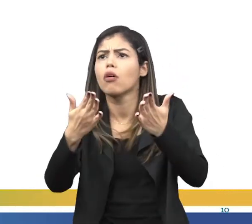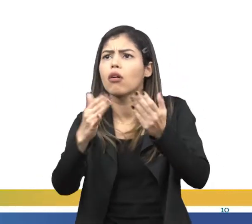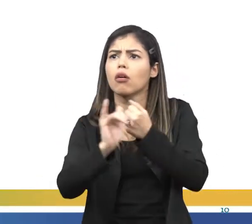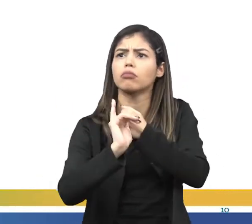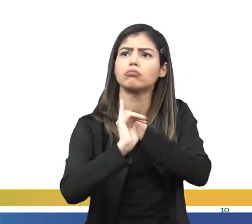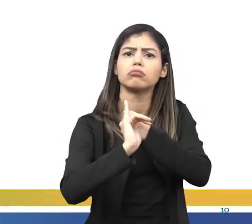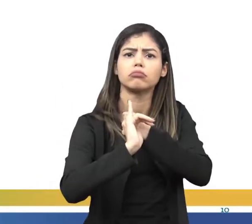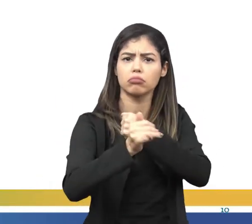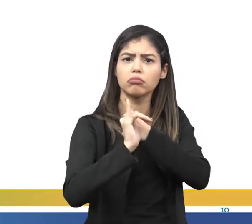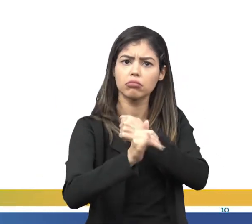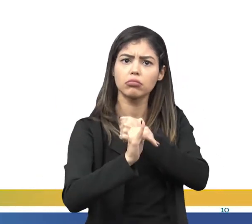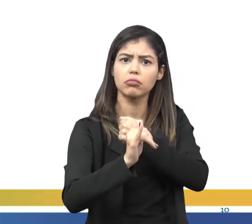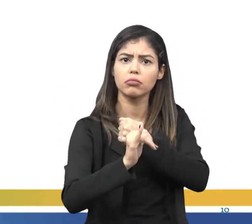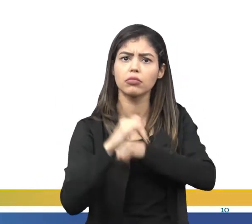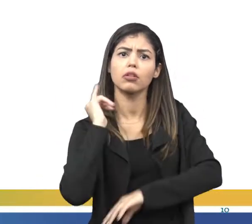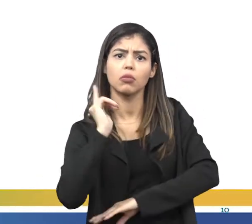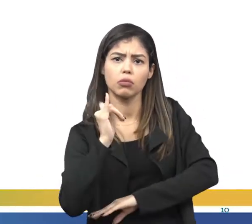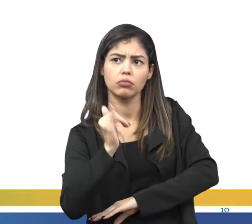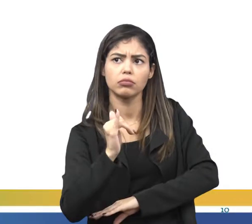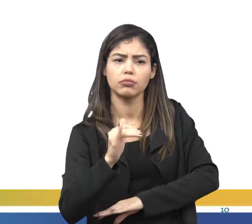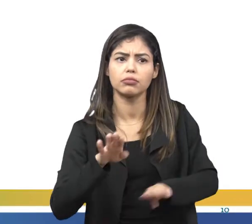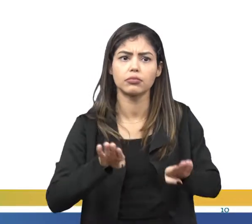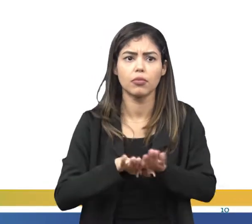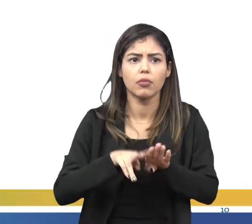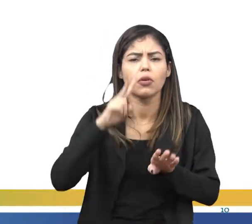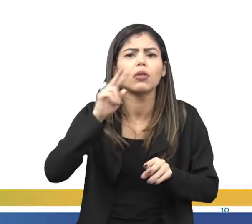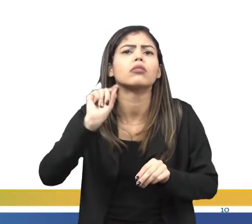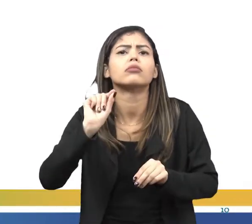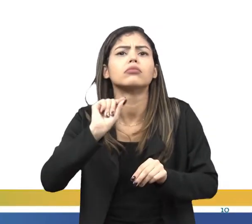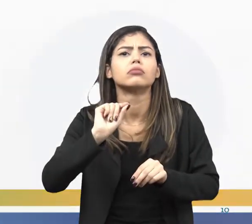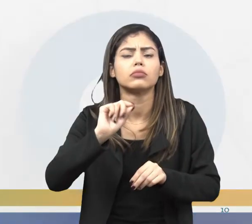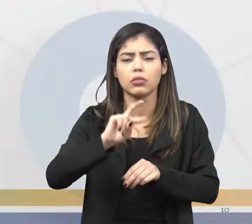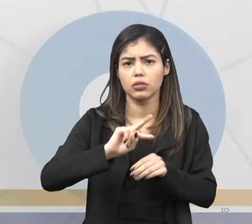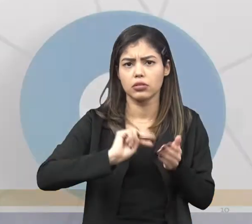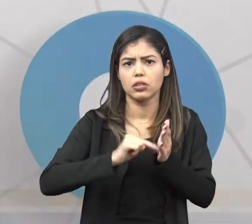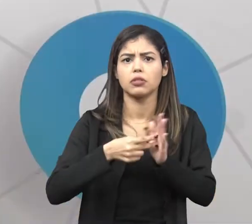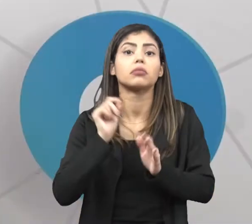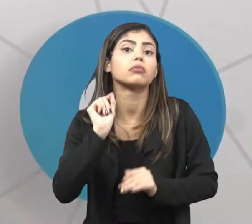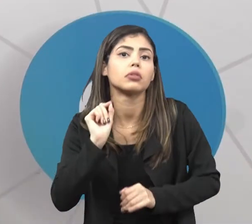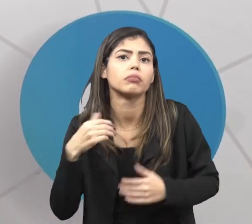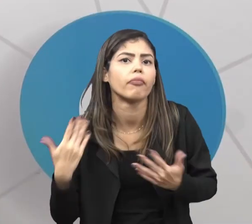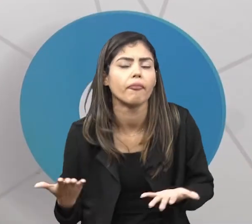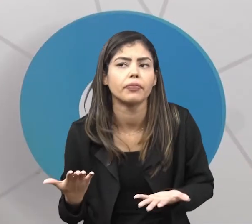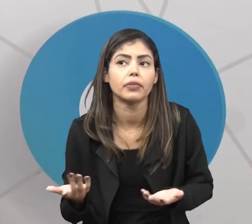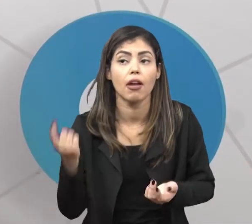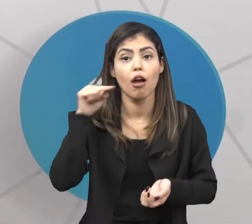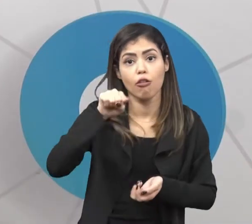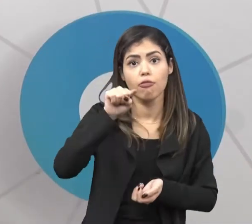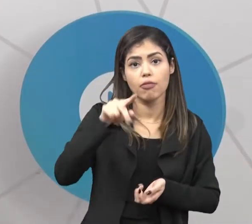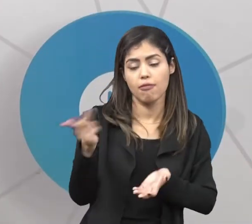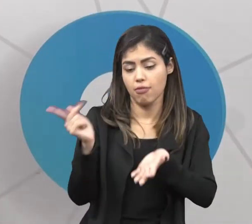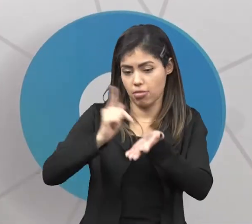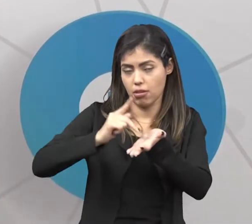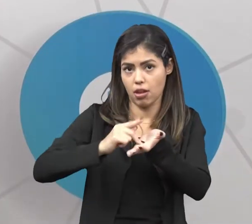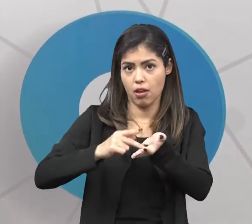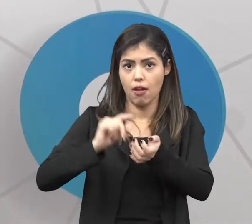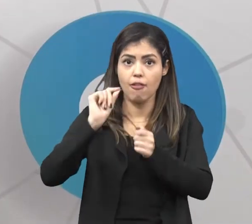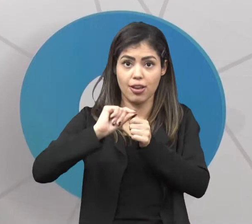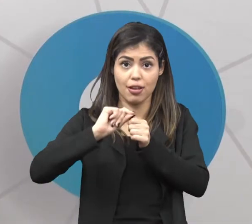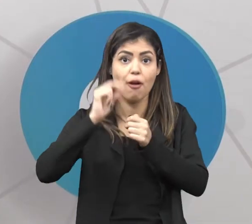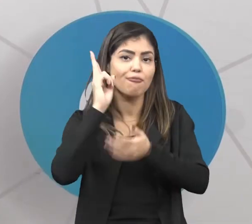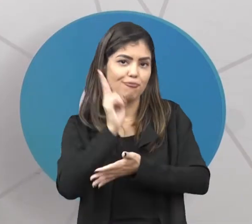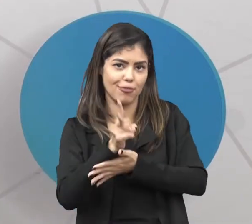então, professora, entre conto e crônica? O que os diferencia? Porque, na verdade, eles trazem os mesmos